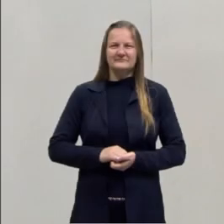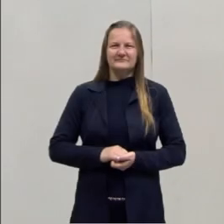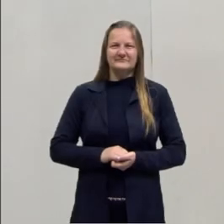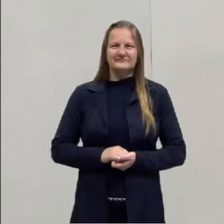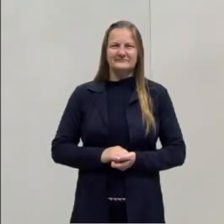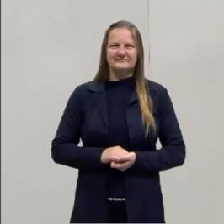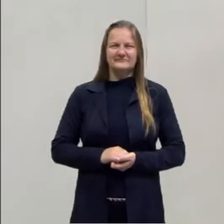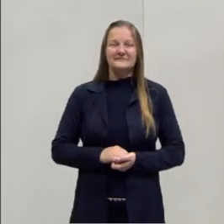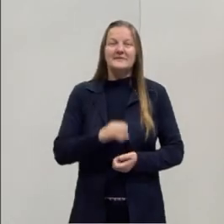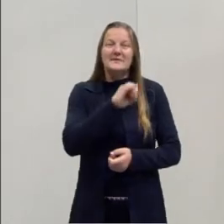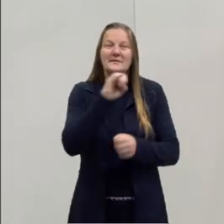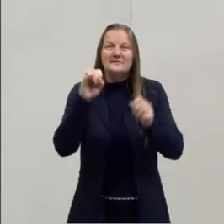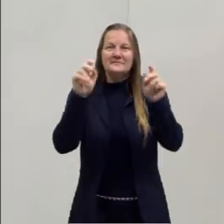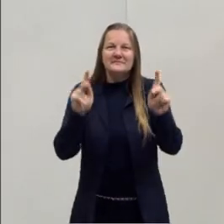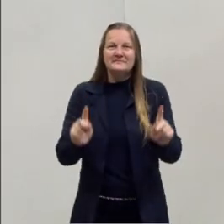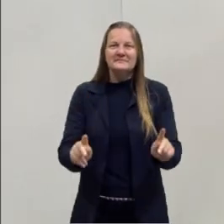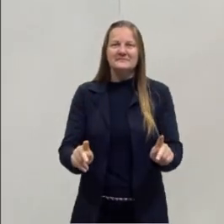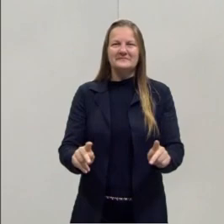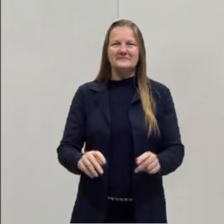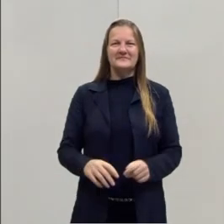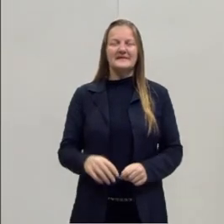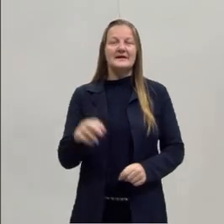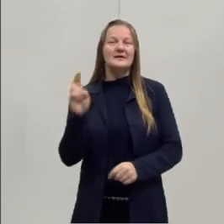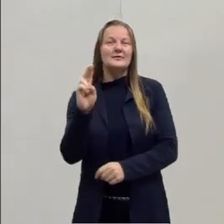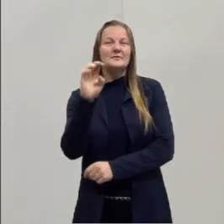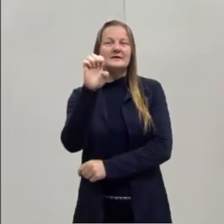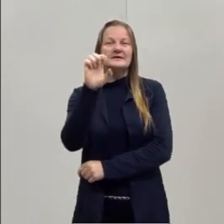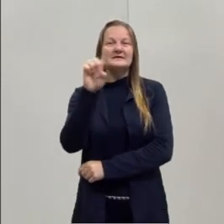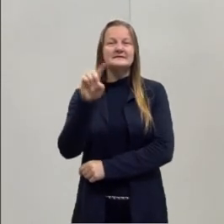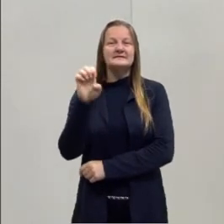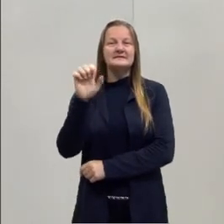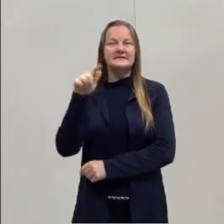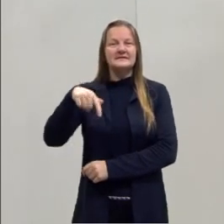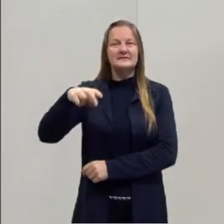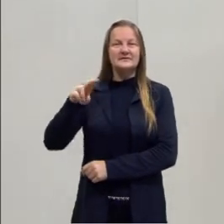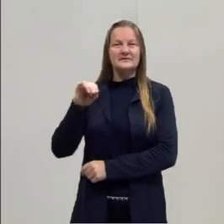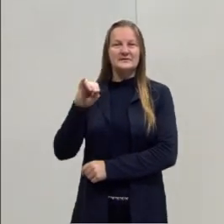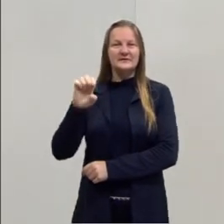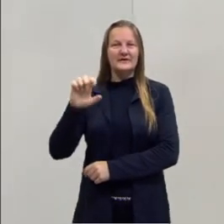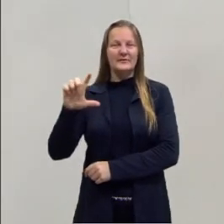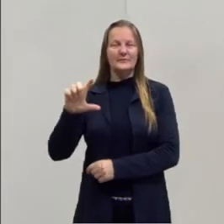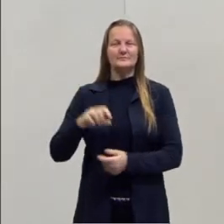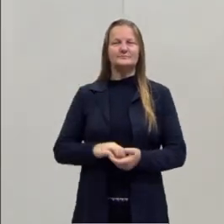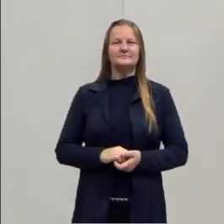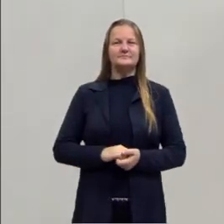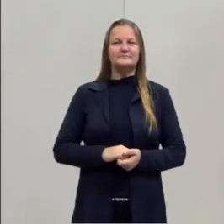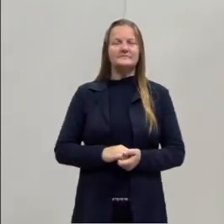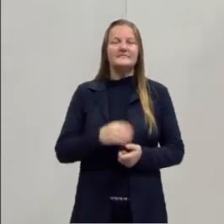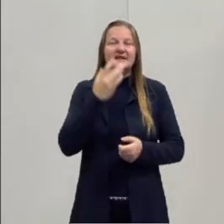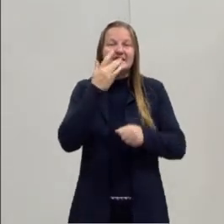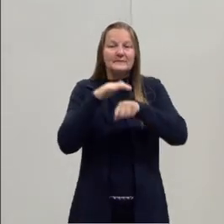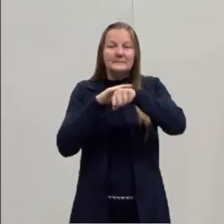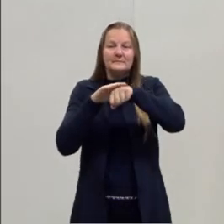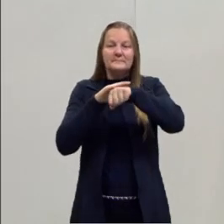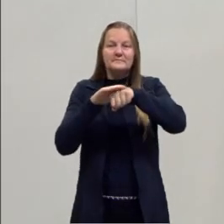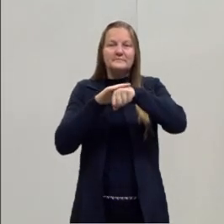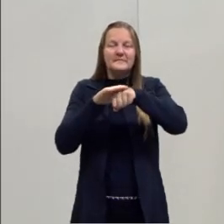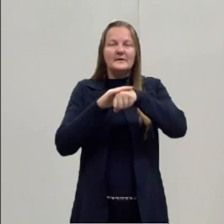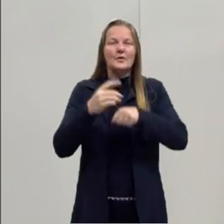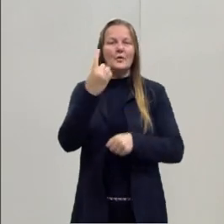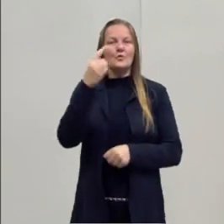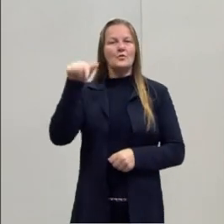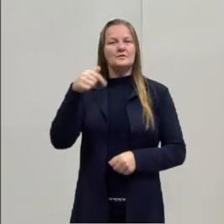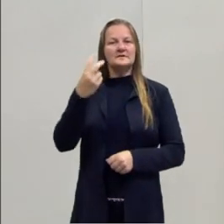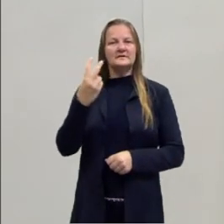e aí pessoal Beleza meu nome é Ezequiel Souza Eu sou um homem branco de aproximadamente